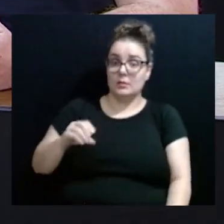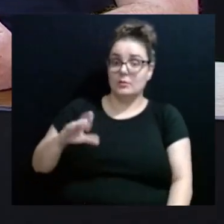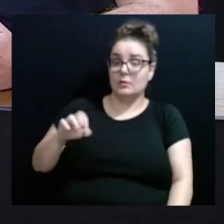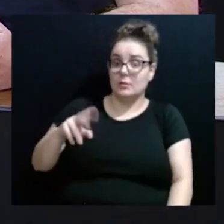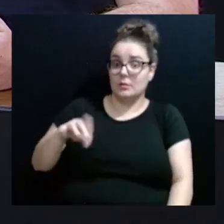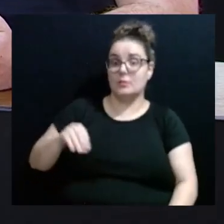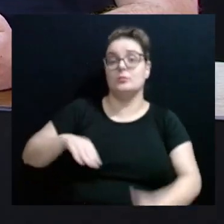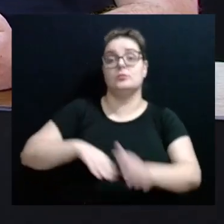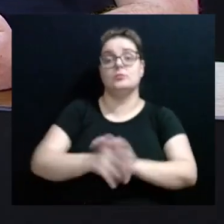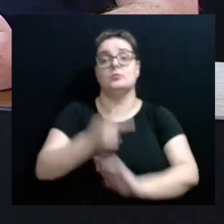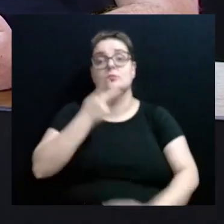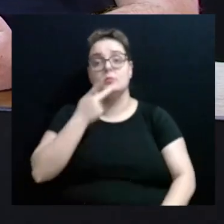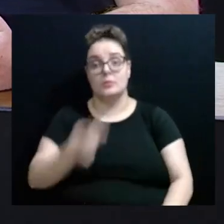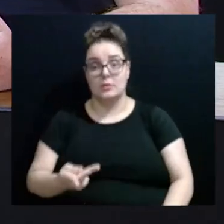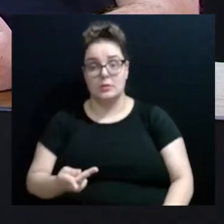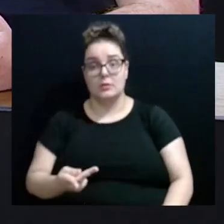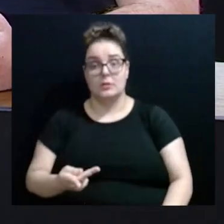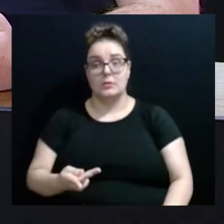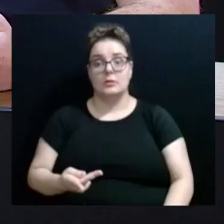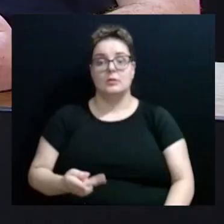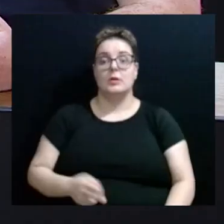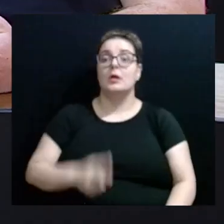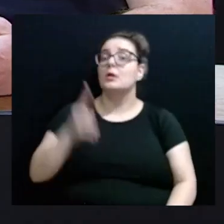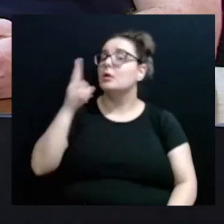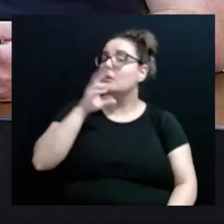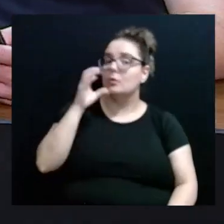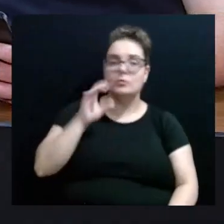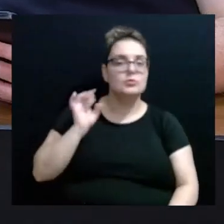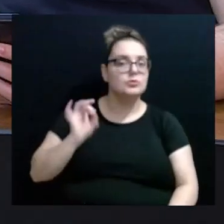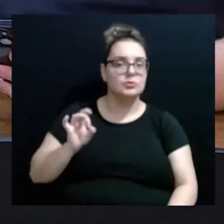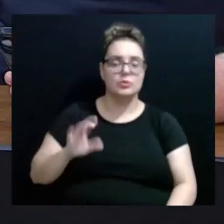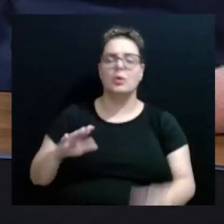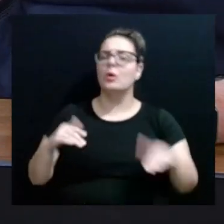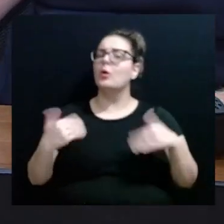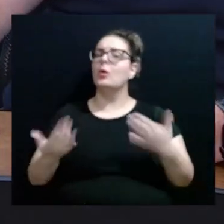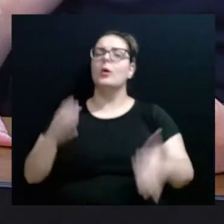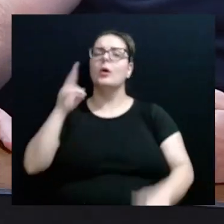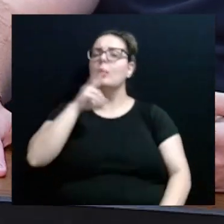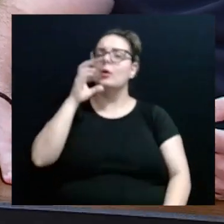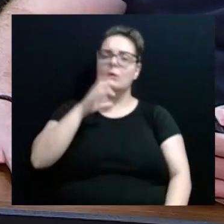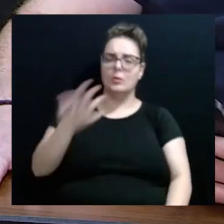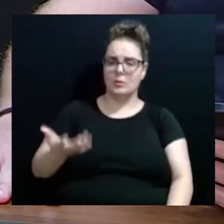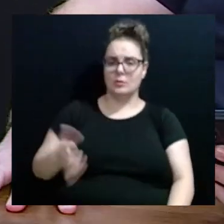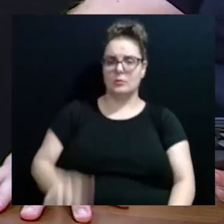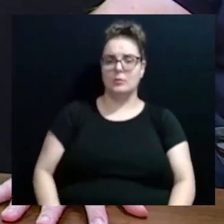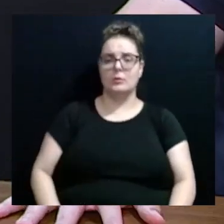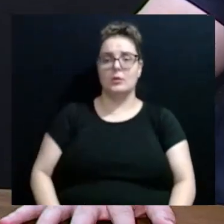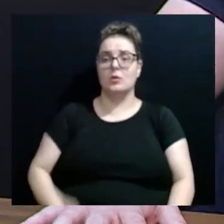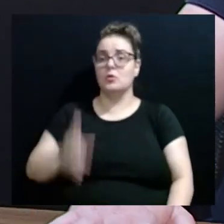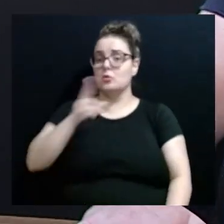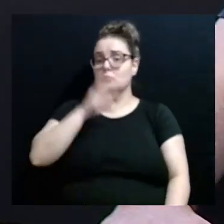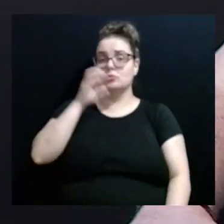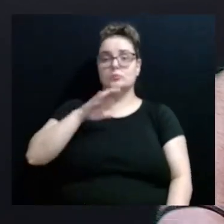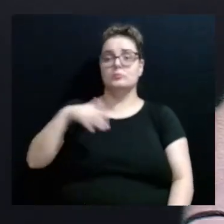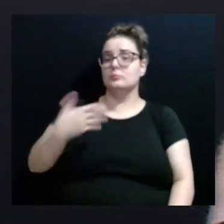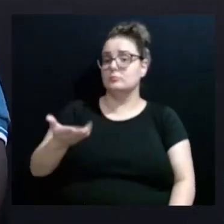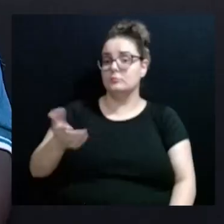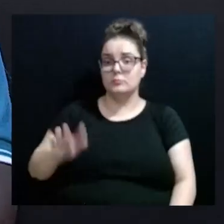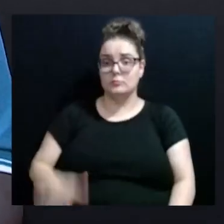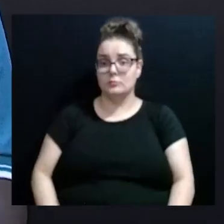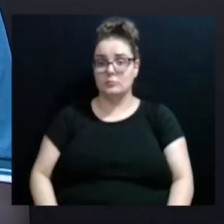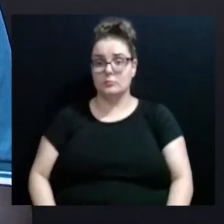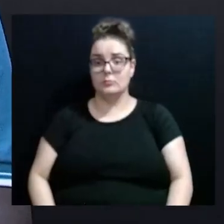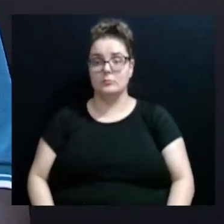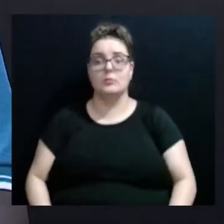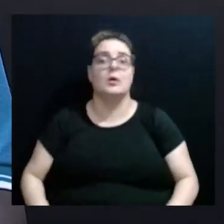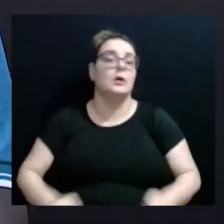Importante. Cartão de crédito, eu costumo dizer que você deve usar em emergências. Qual é a emergência, tá? A emergência